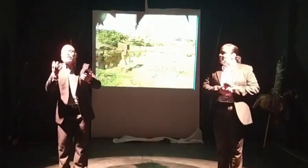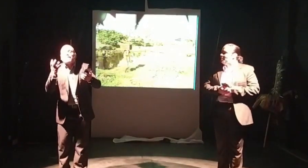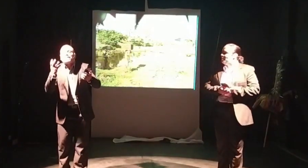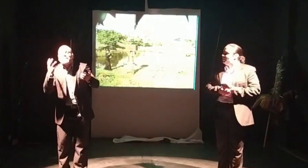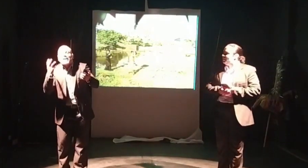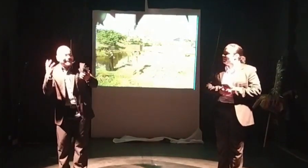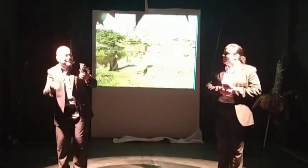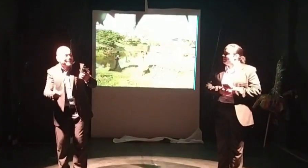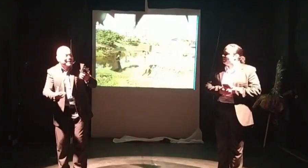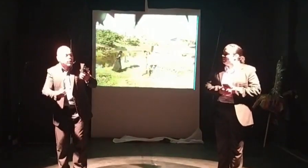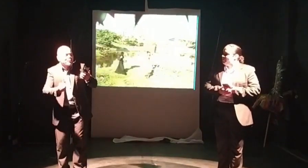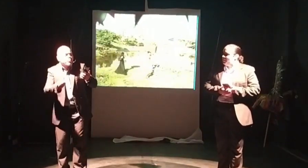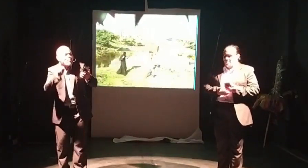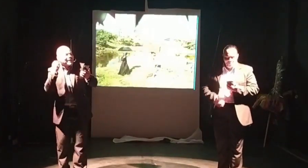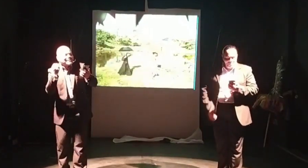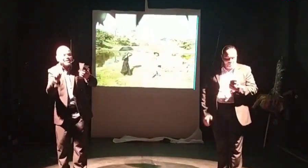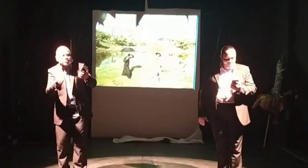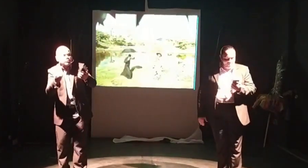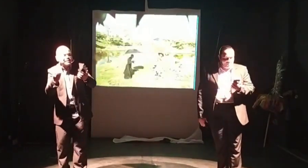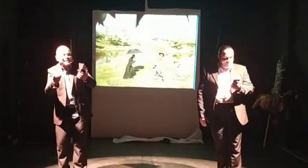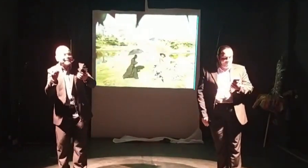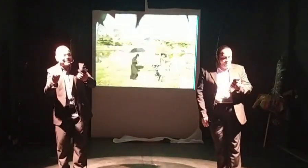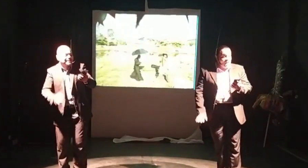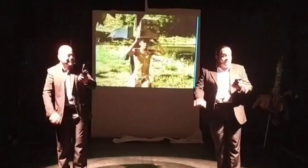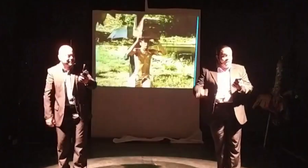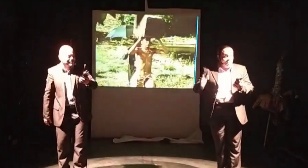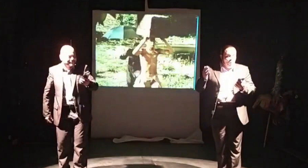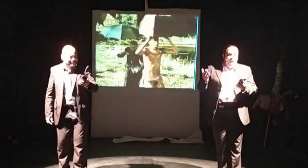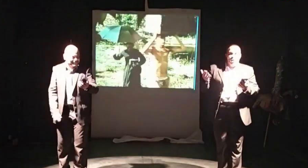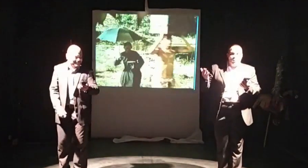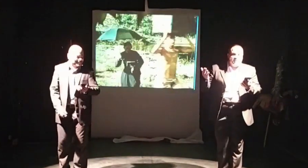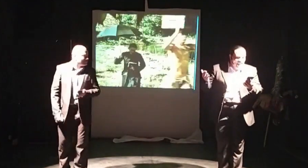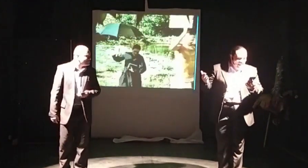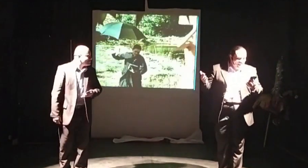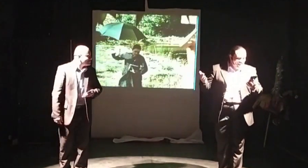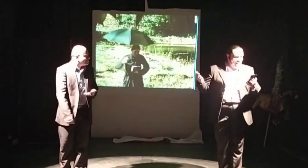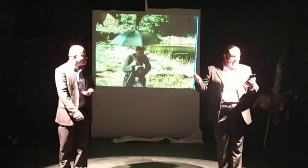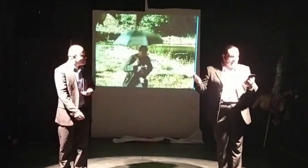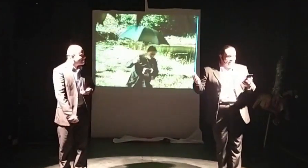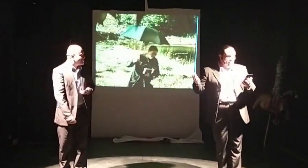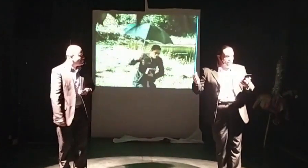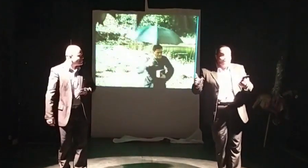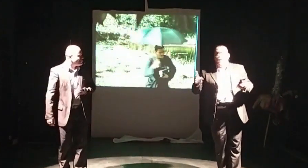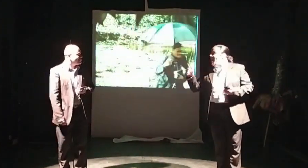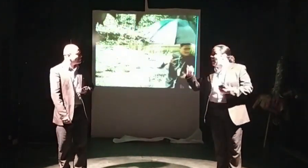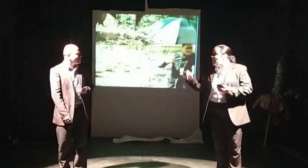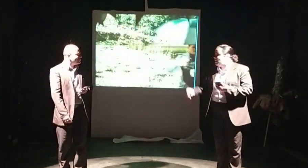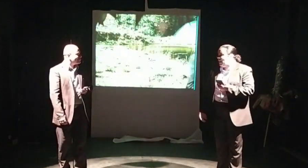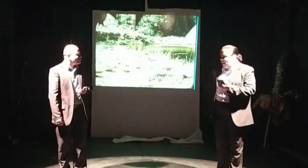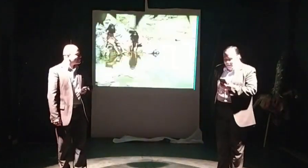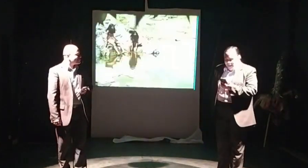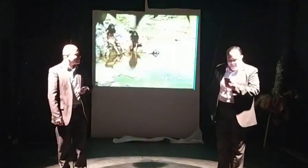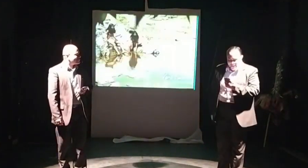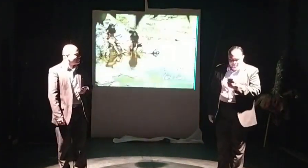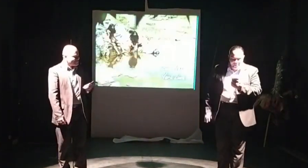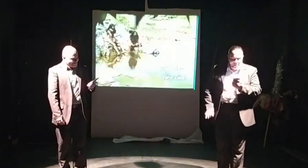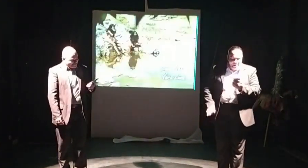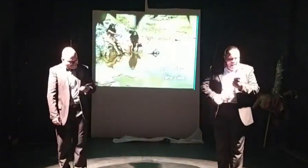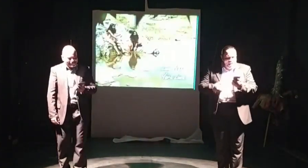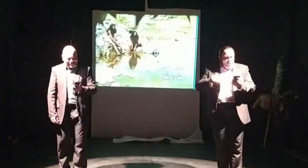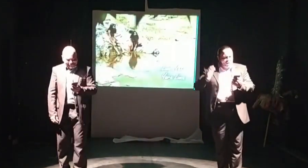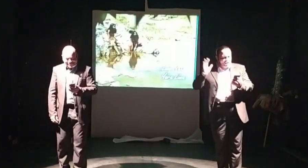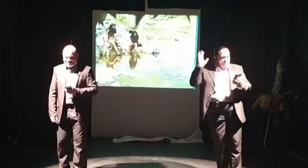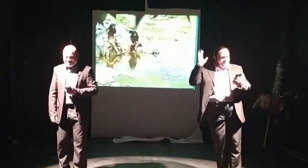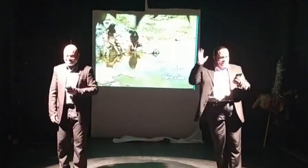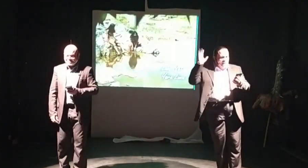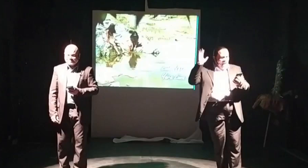tem o capibaribe bubanhando de riqueza. Limoeiro tem grandezas que merece ser lembrada.